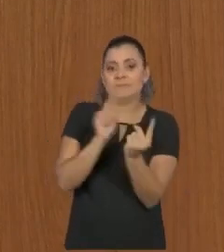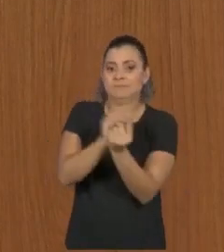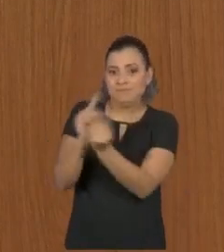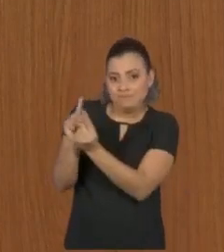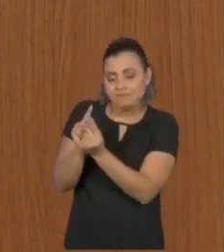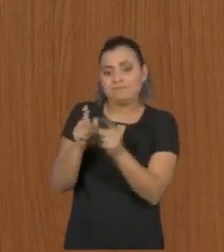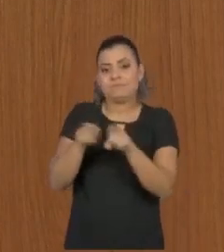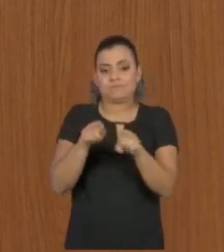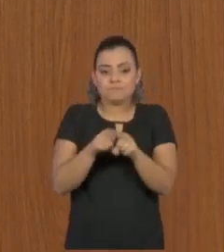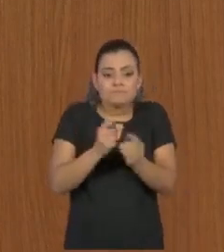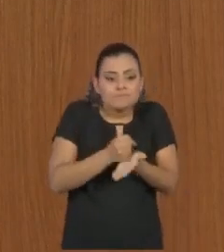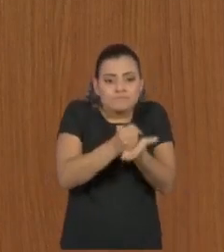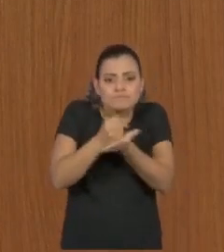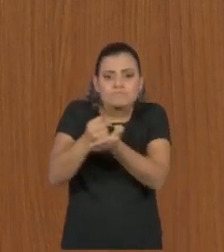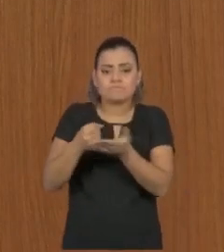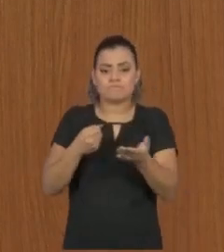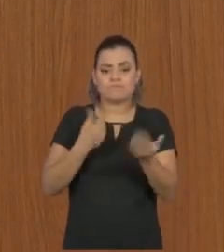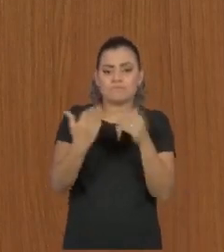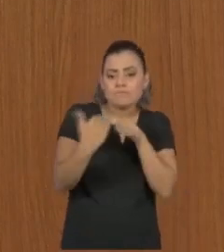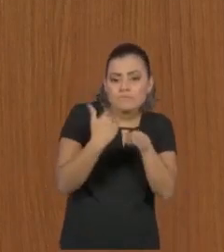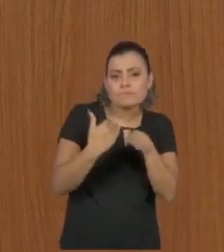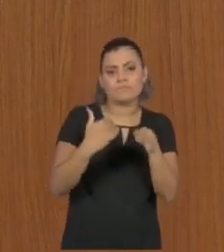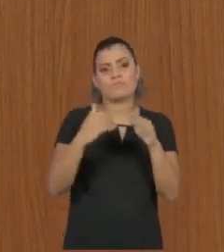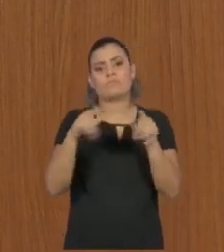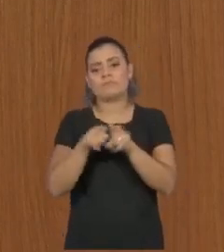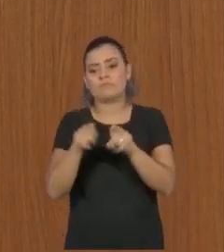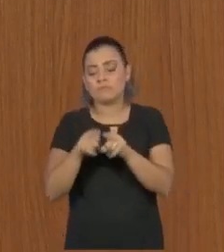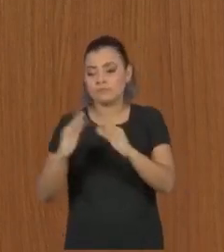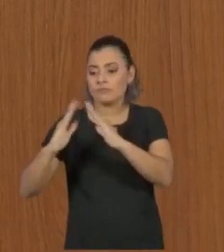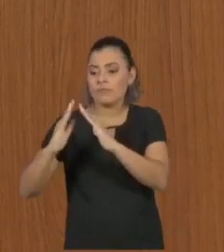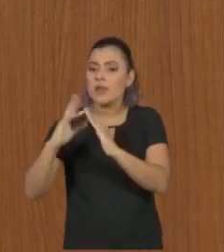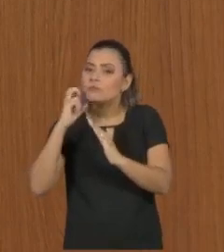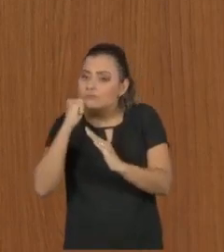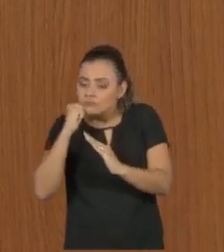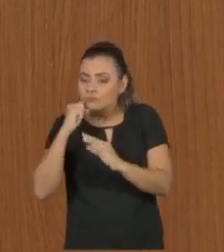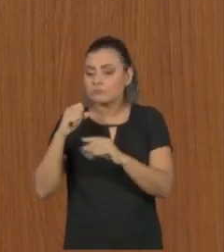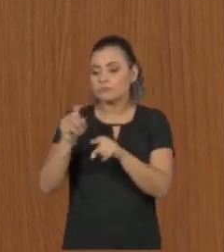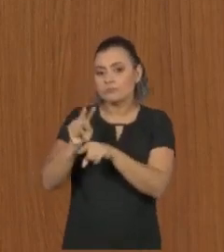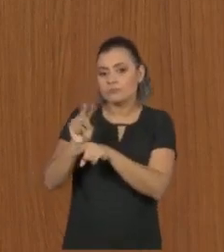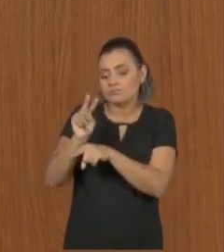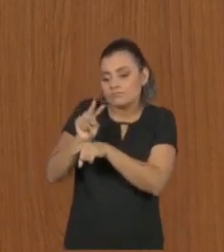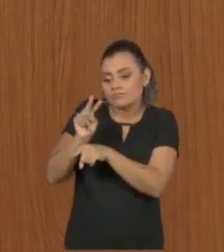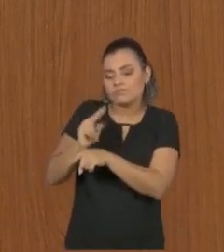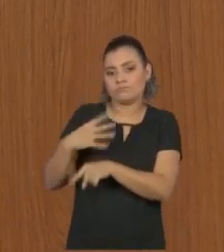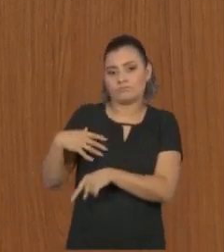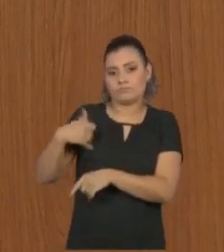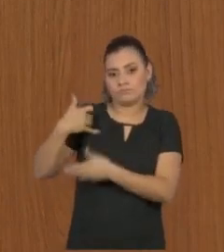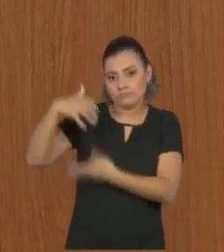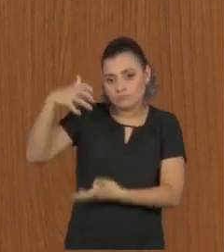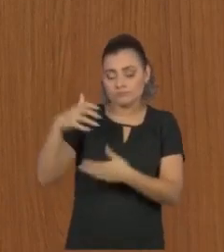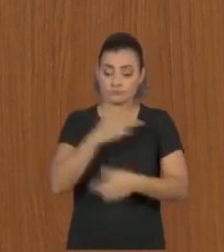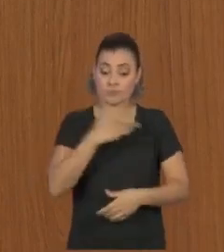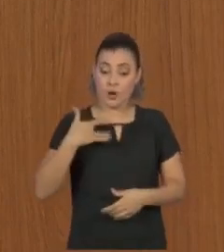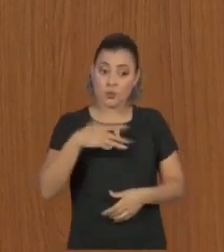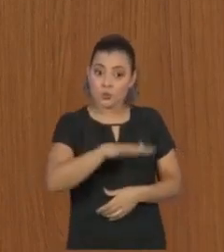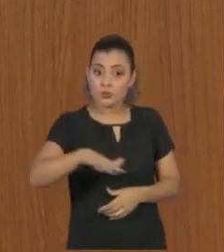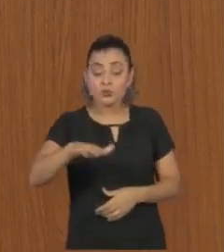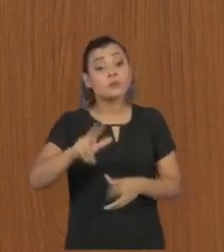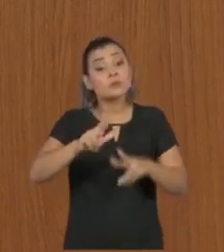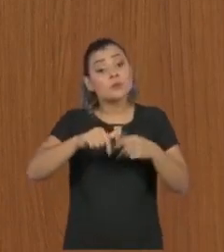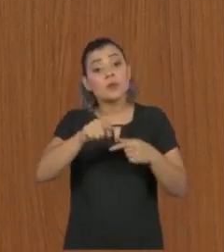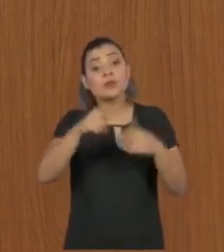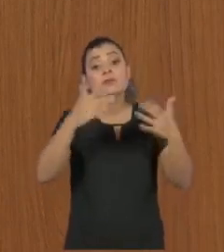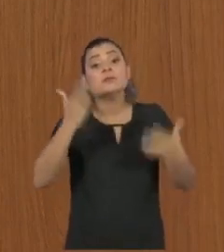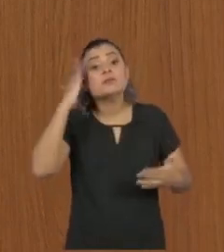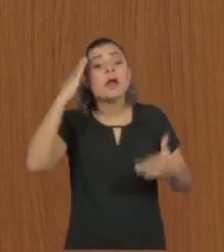serviços para idosos, asilos, serviços de saúde, né, principalmente. Enquanto você